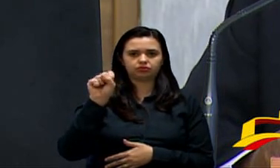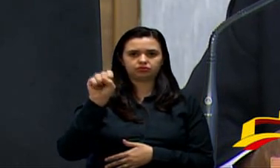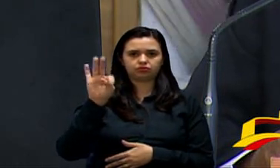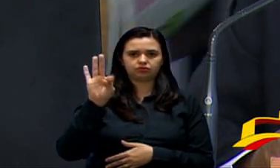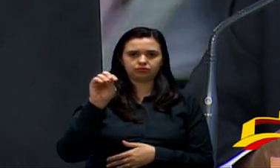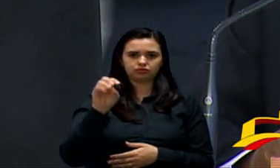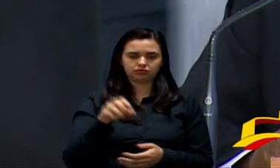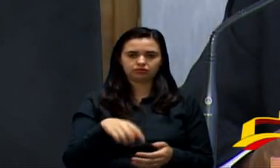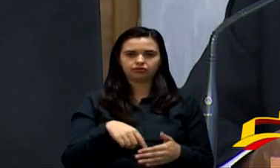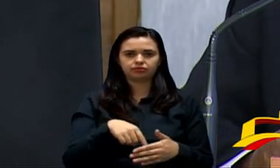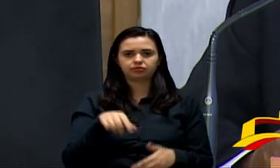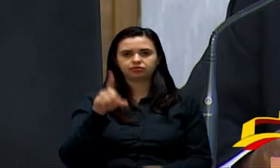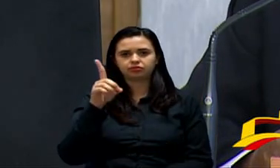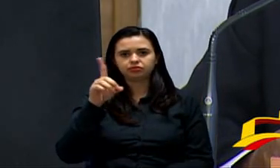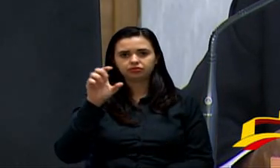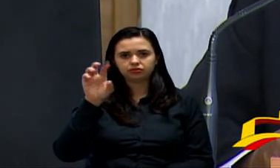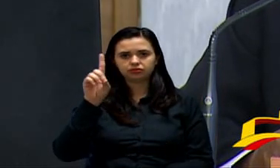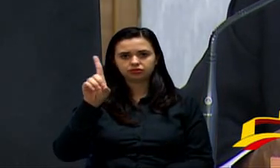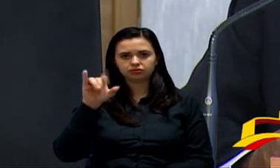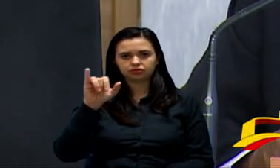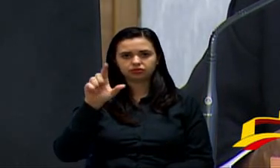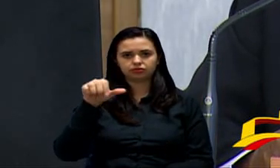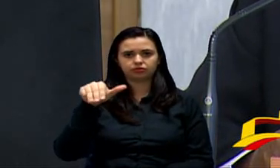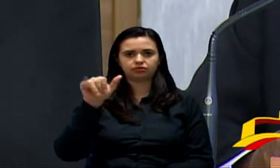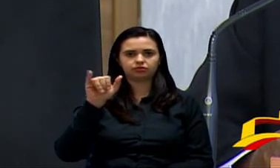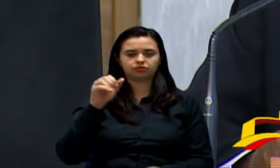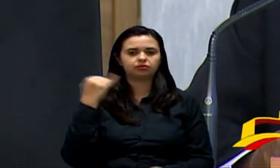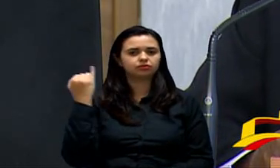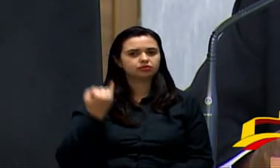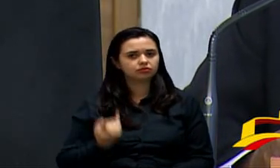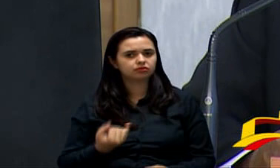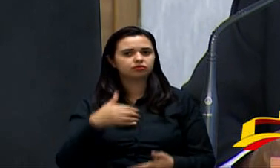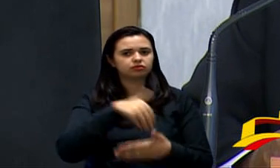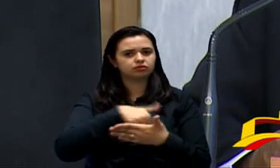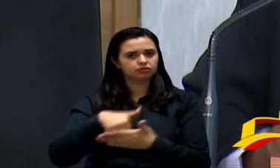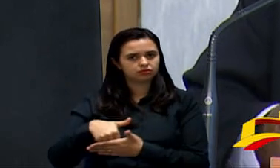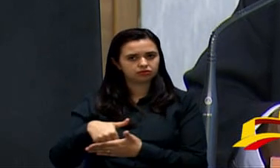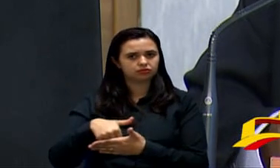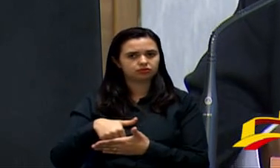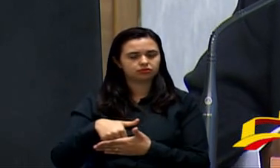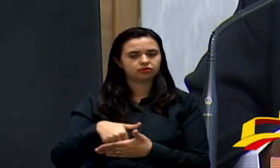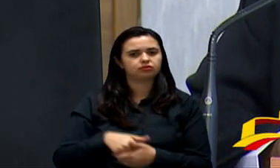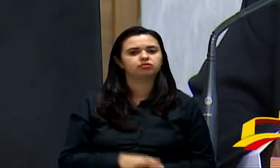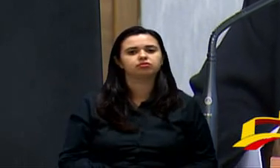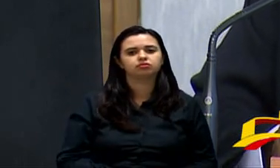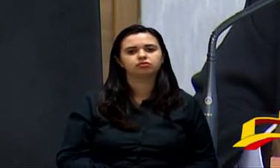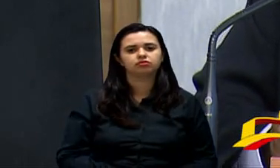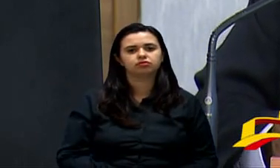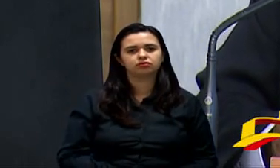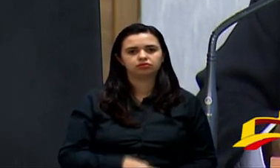Fernando Dini. Vereador Franz, vereador Yara. Vereador Sim. É, sim.